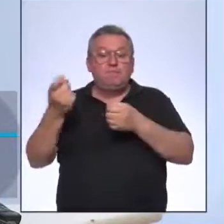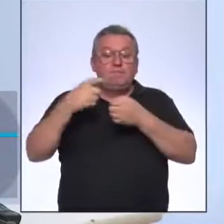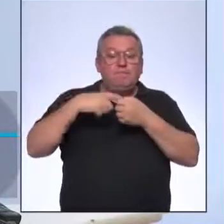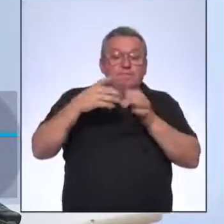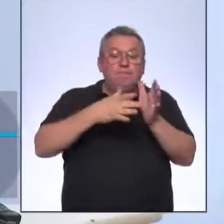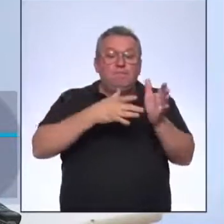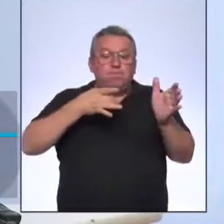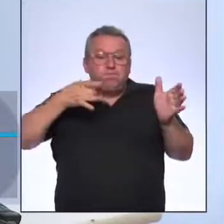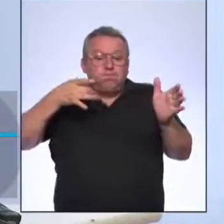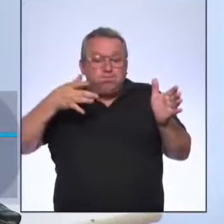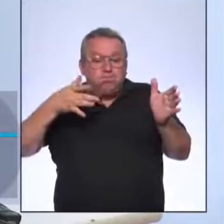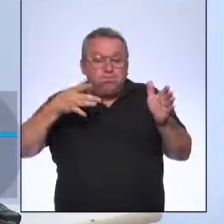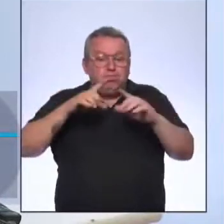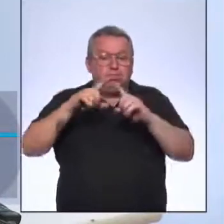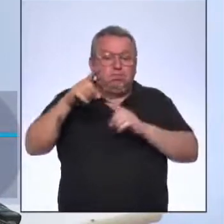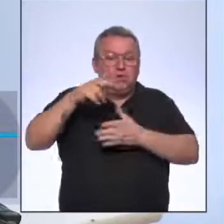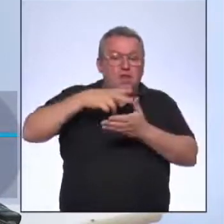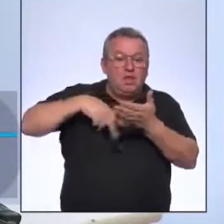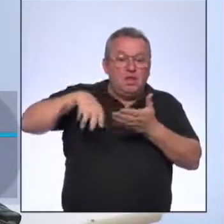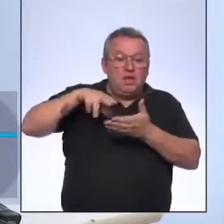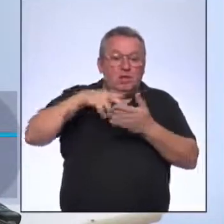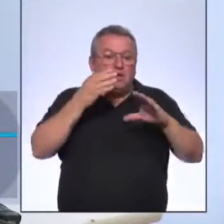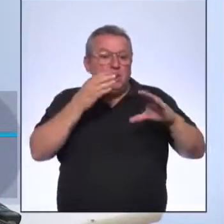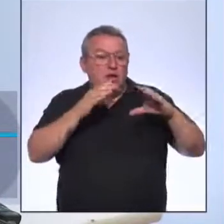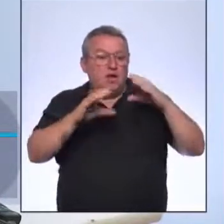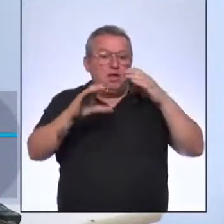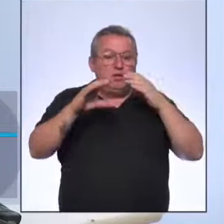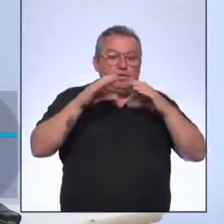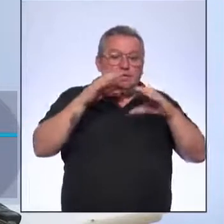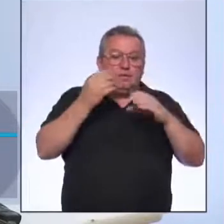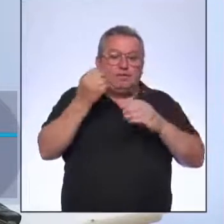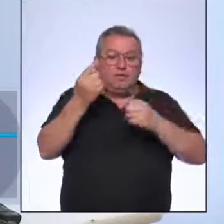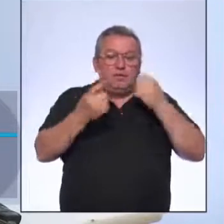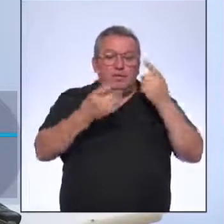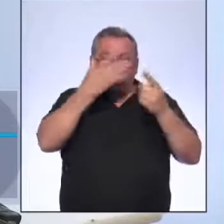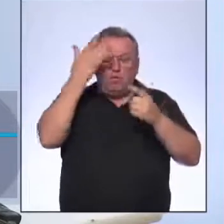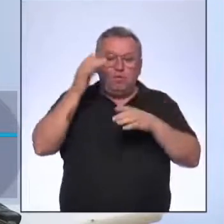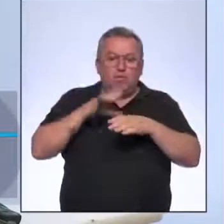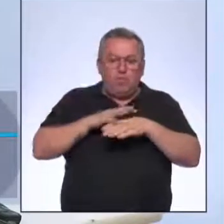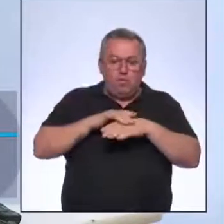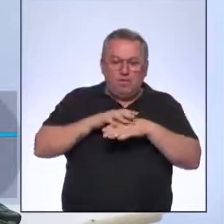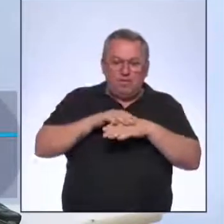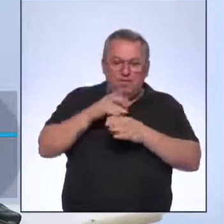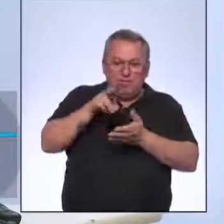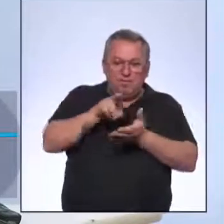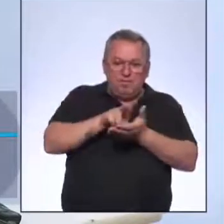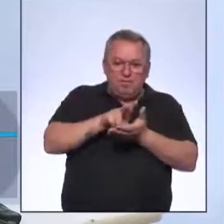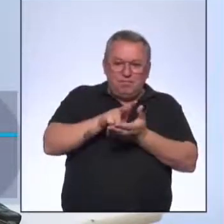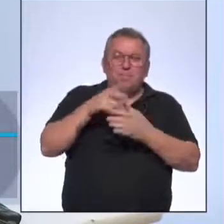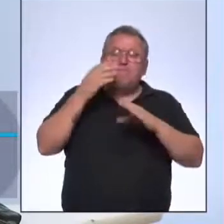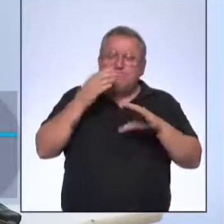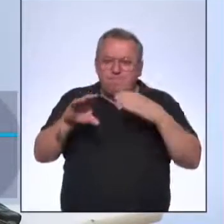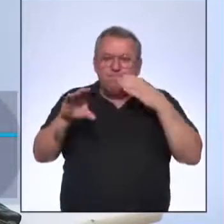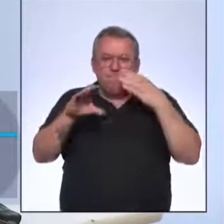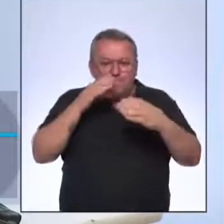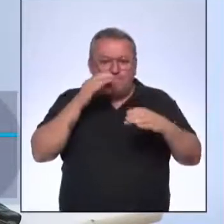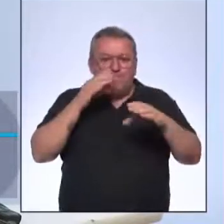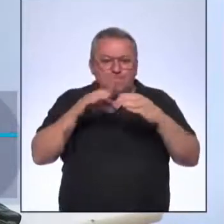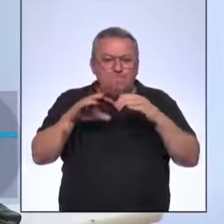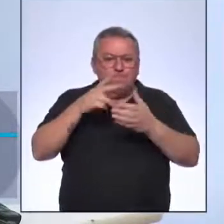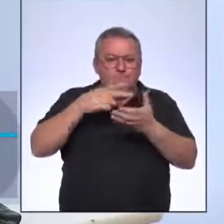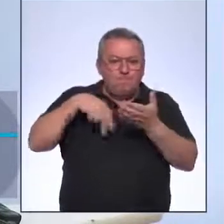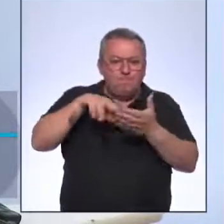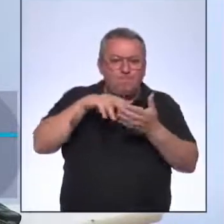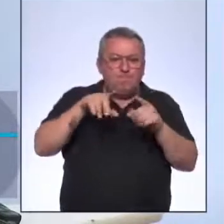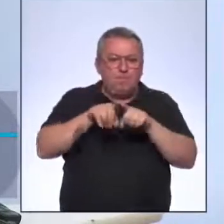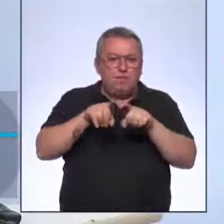então se realizam danças, cantos. Alguém ficou doente, adoeceu. Eles fazem cantos, tanto é que as danças e os